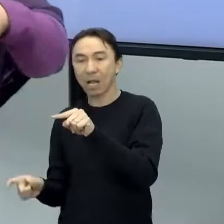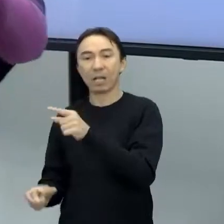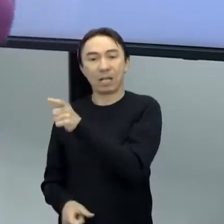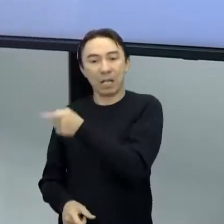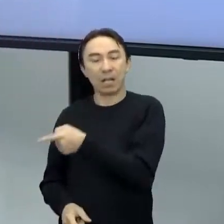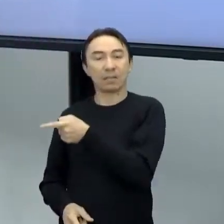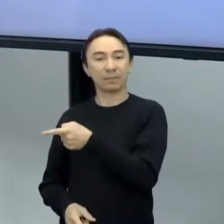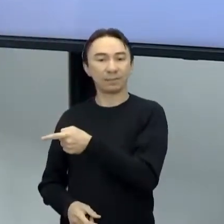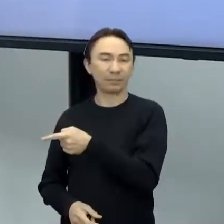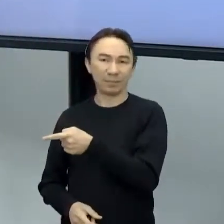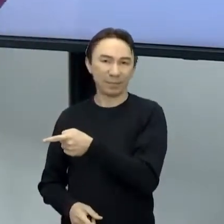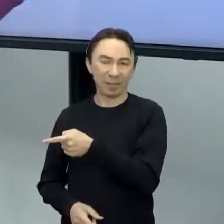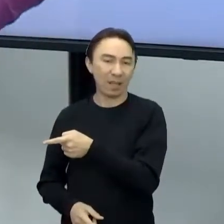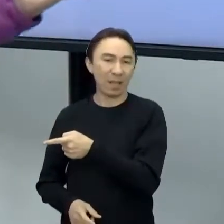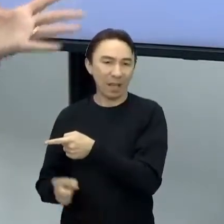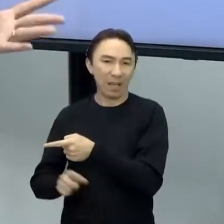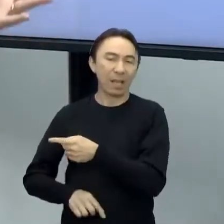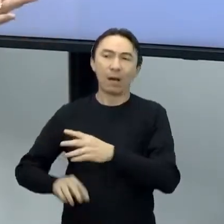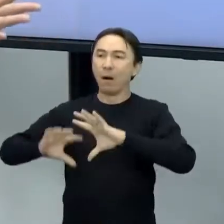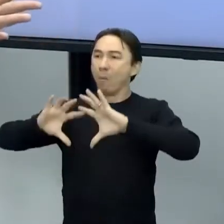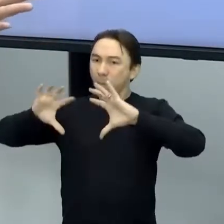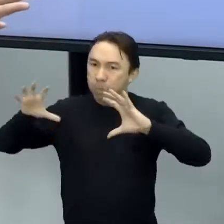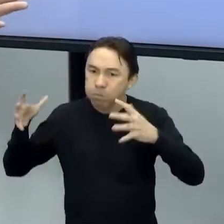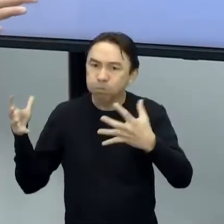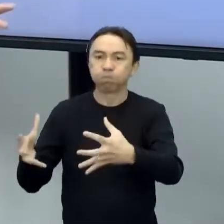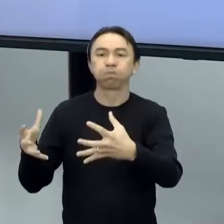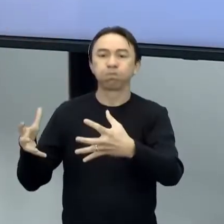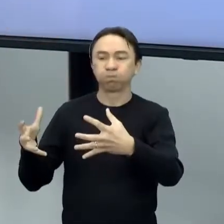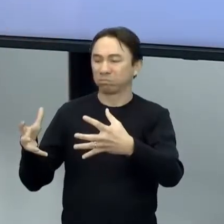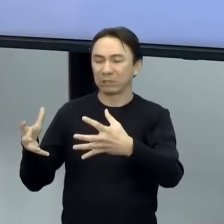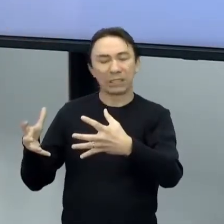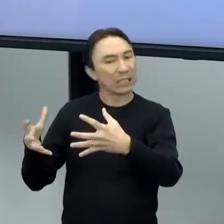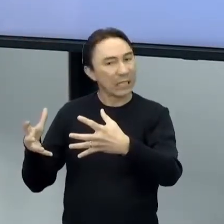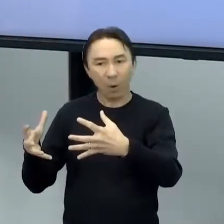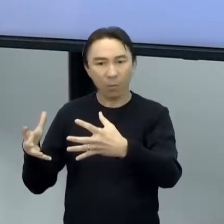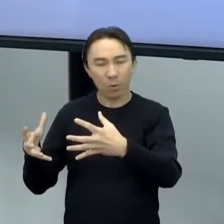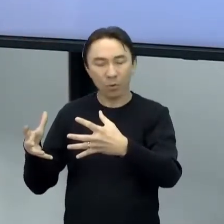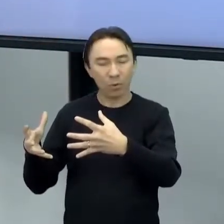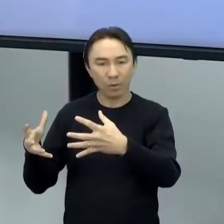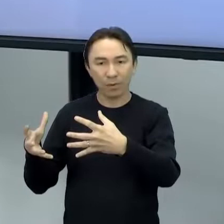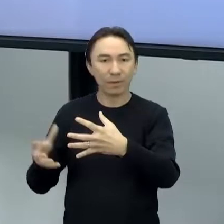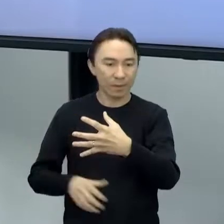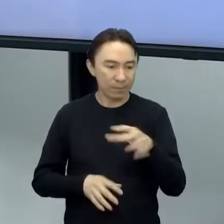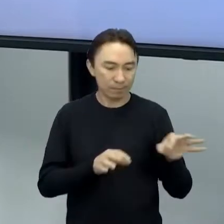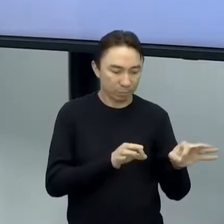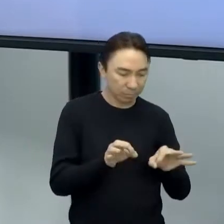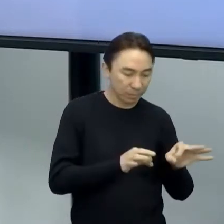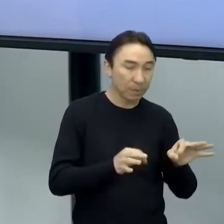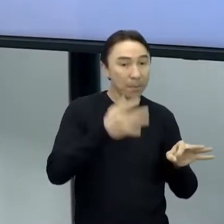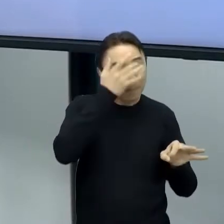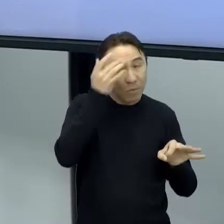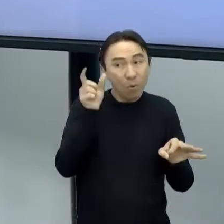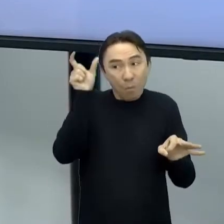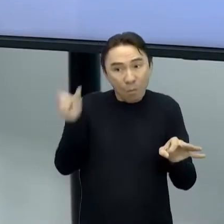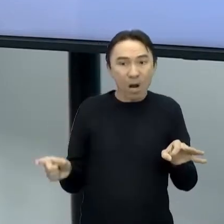e não para um grupo, para uma série de pessoas. Eu tenho que focar, eu tenho que